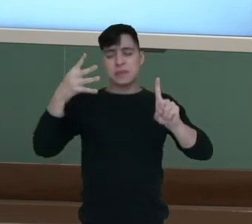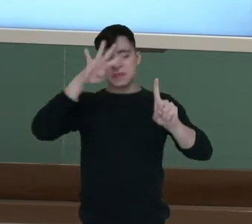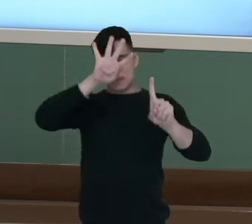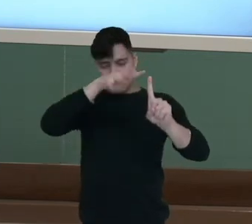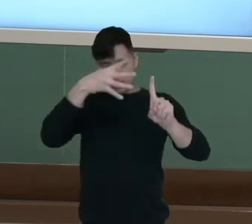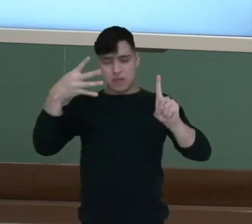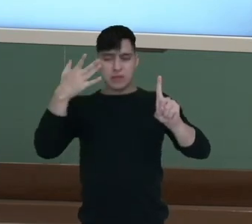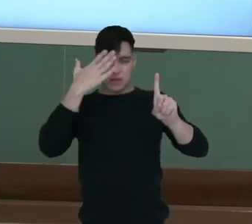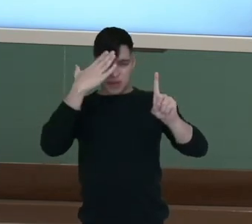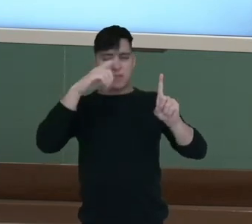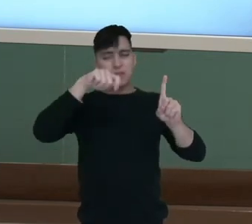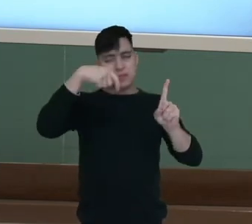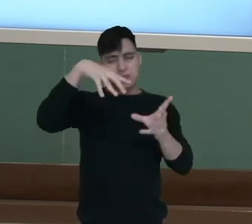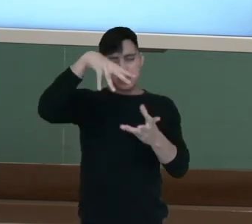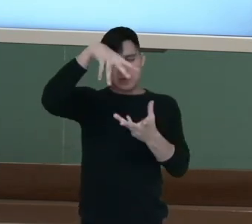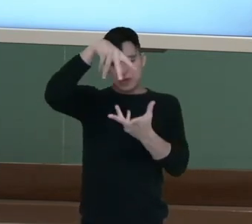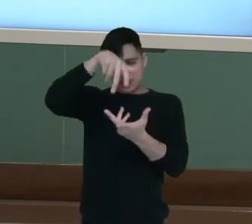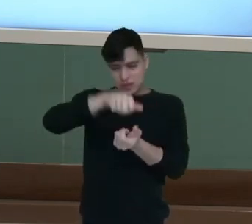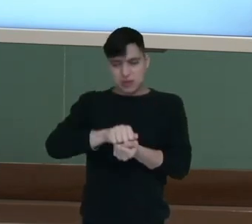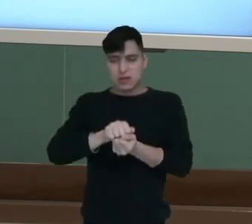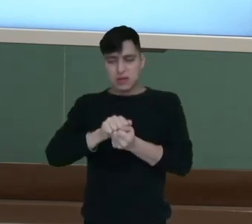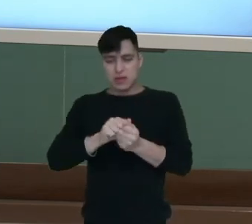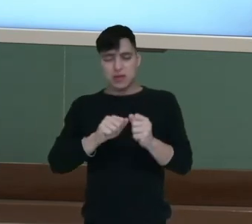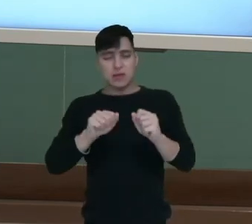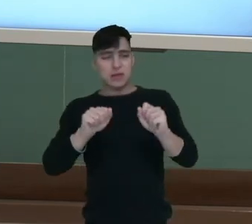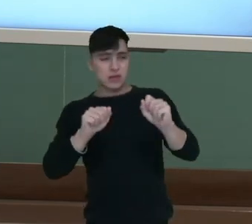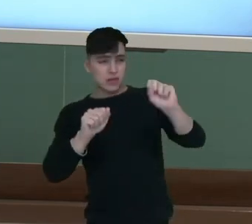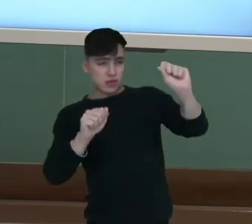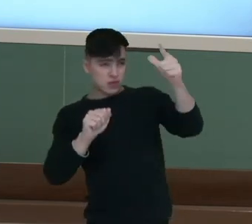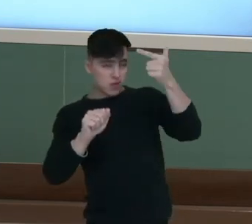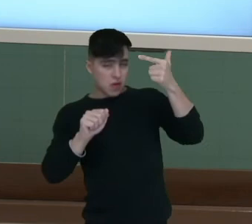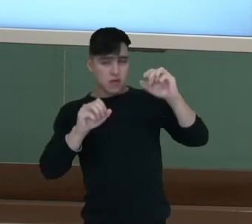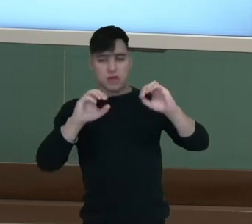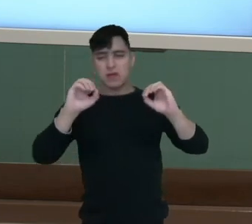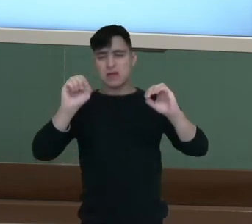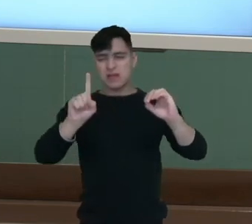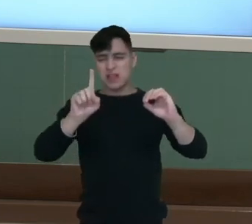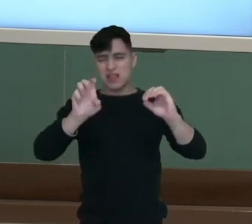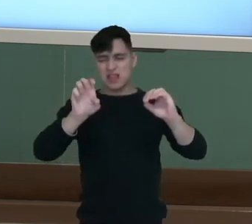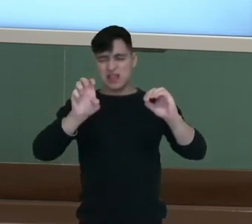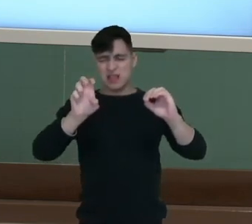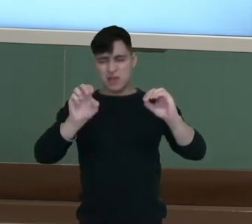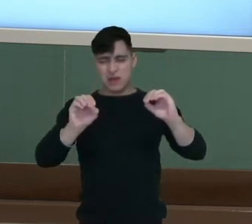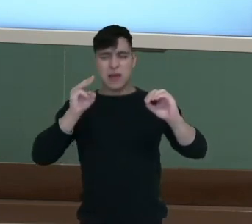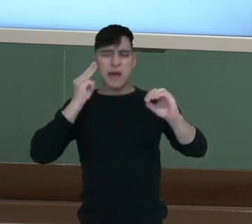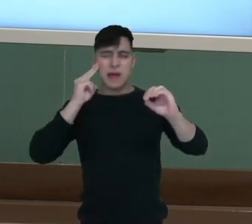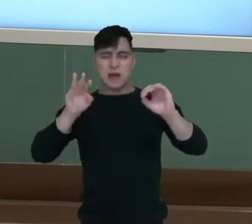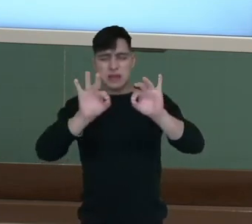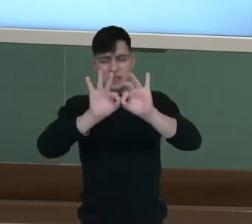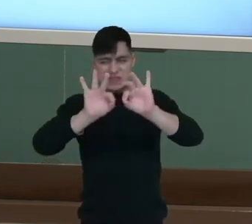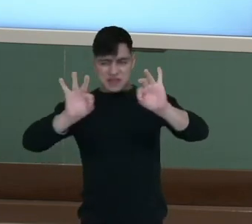a Terra, que está a 150 milhões de quilômetros do Sol e que tem um período de